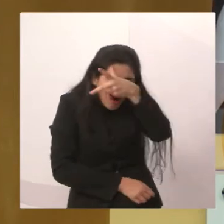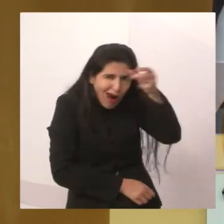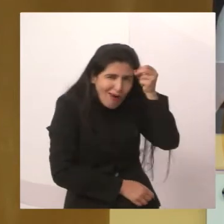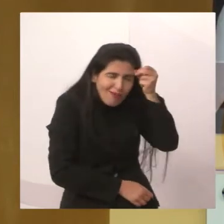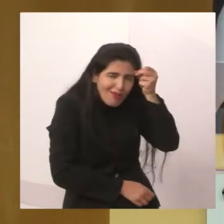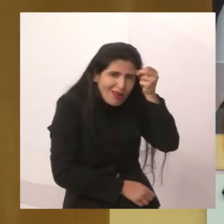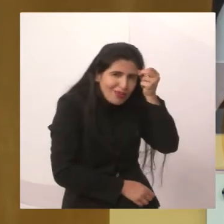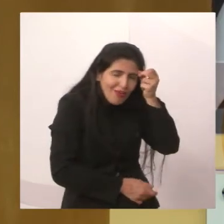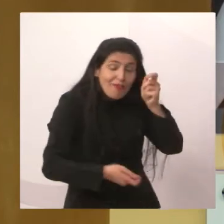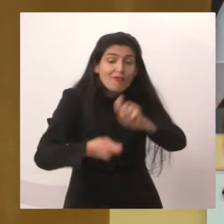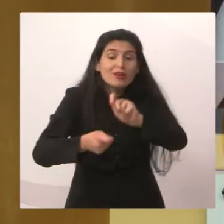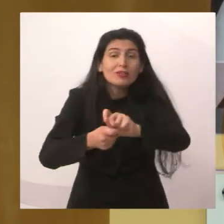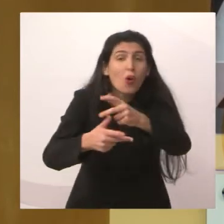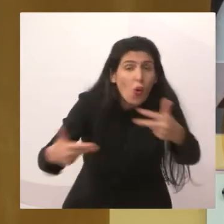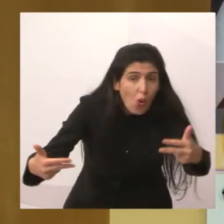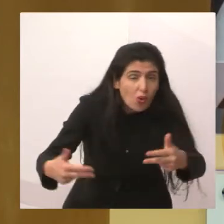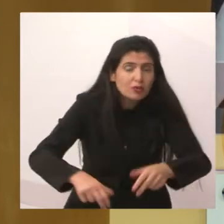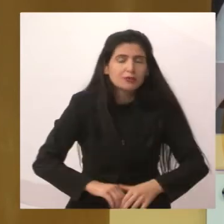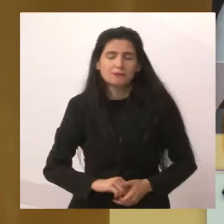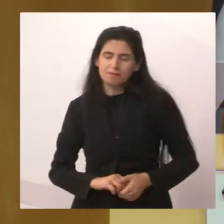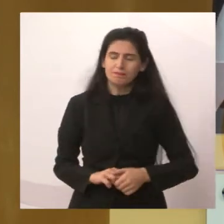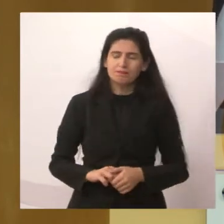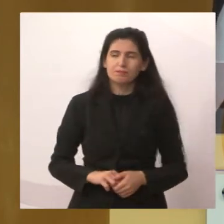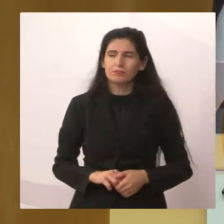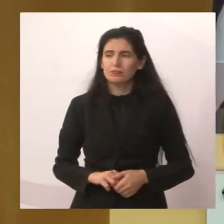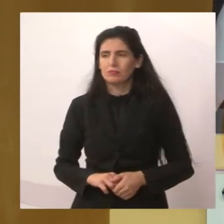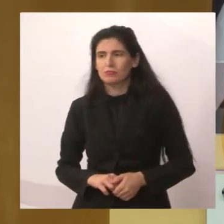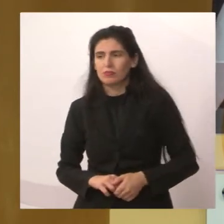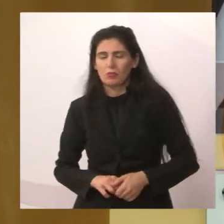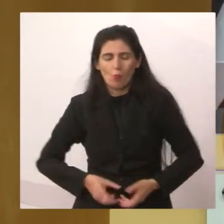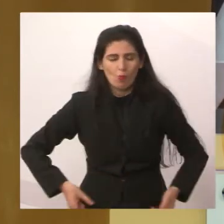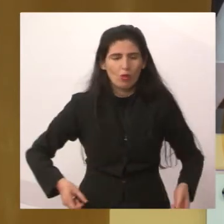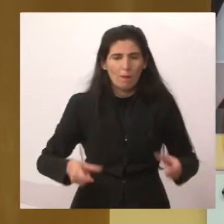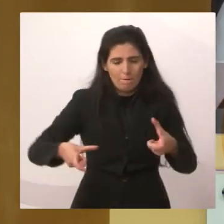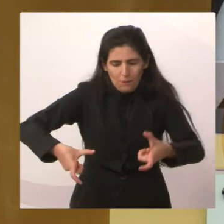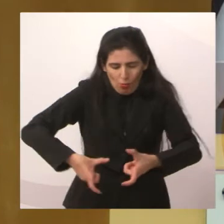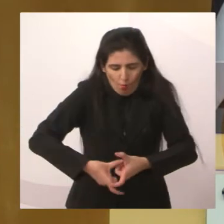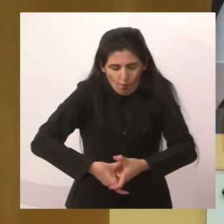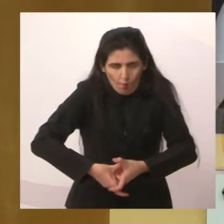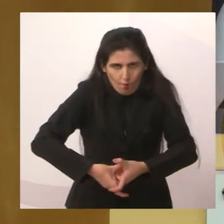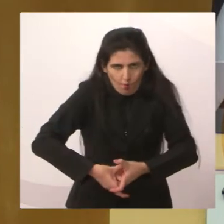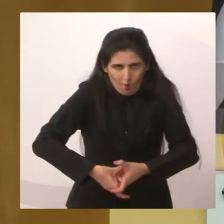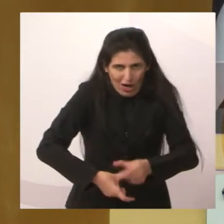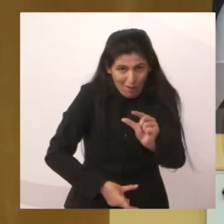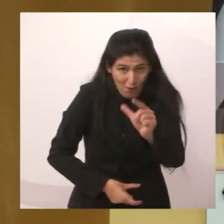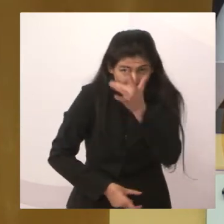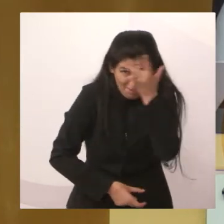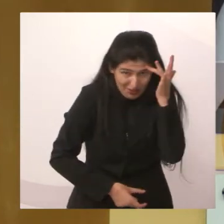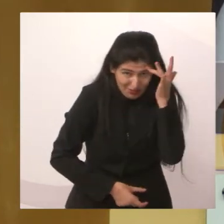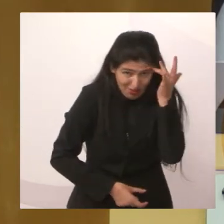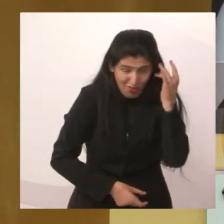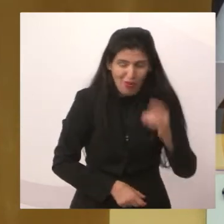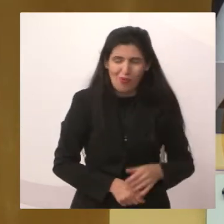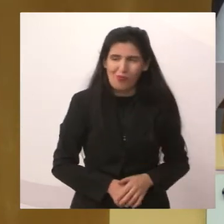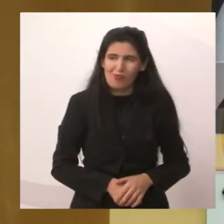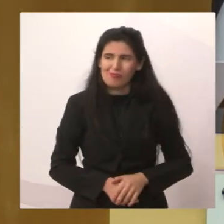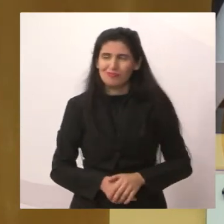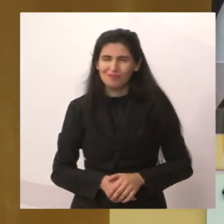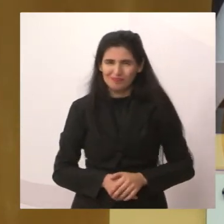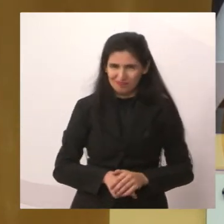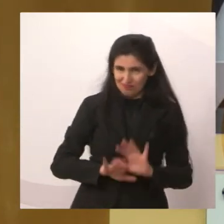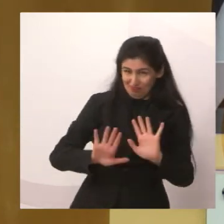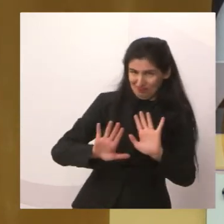a sessão, ou o presidente não colocava em votação, e eles mesmos, a tese de